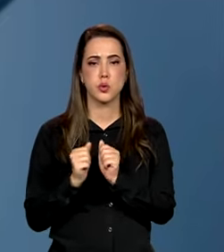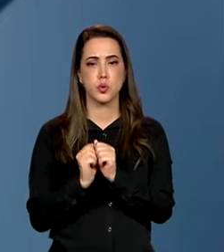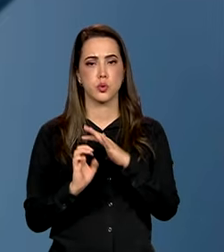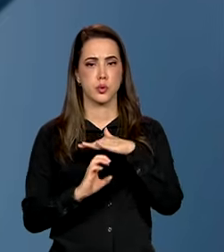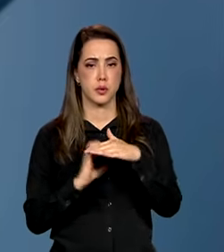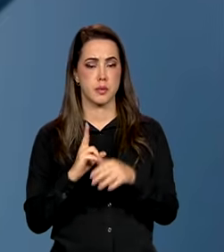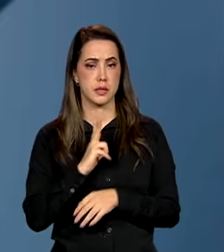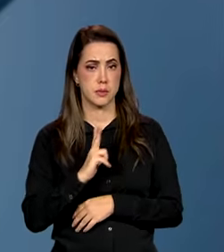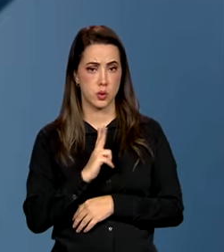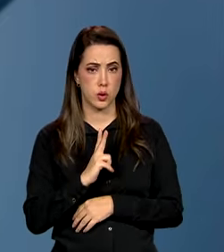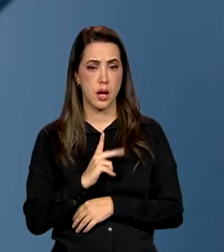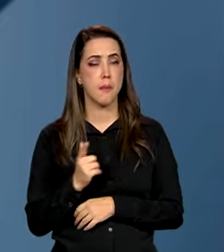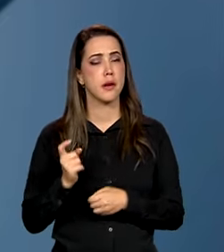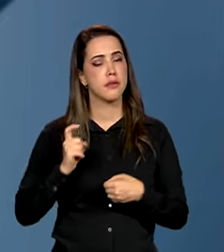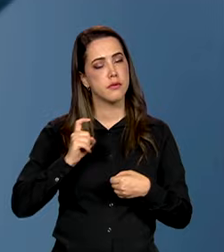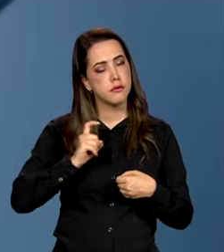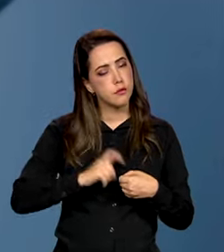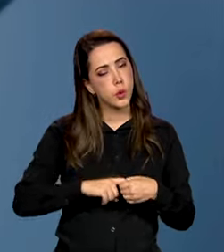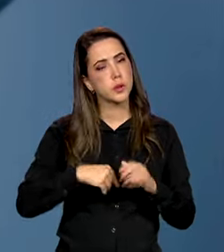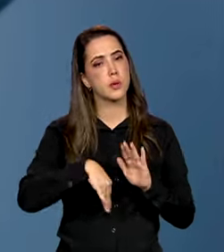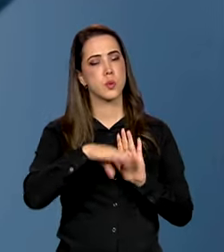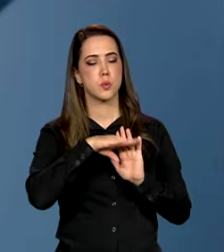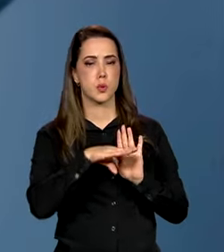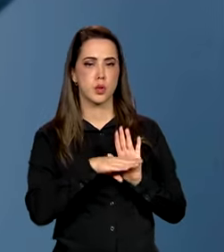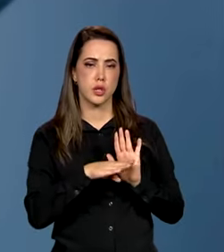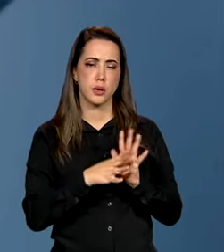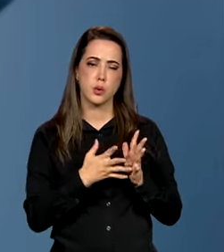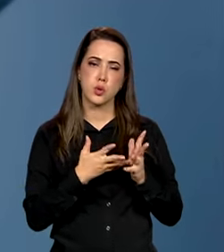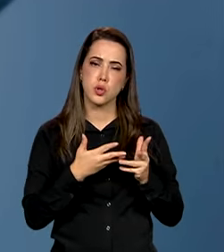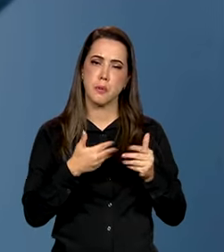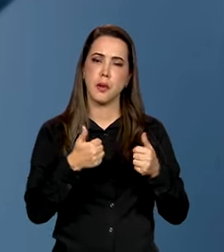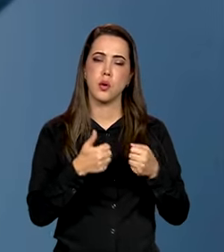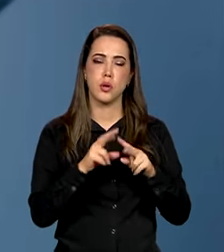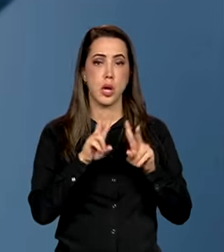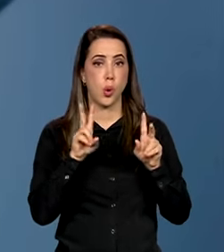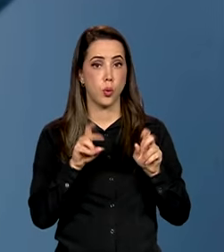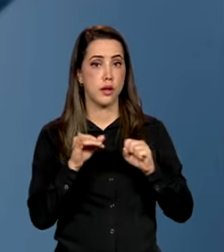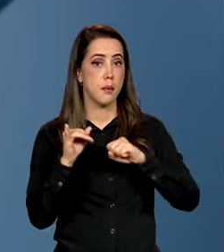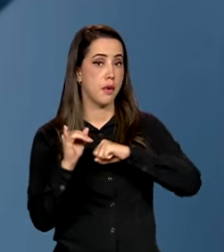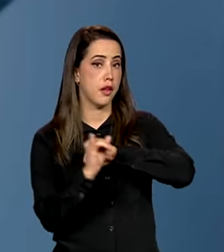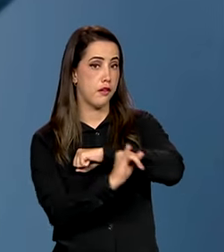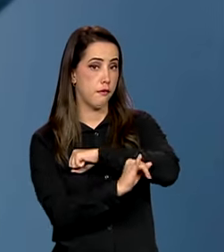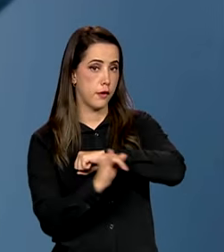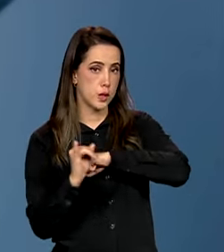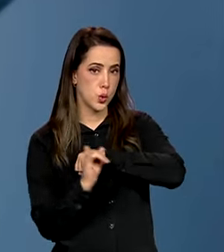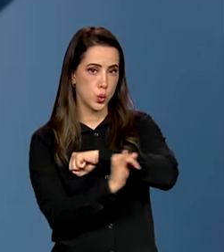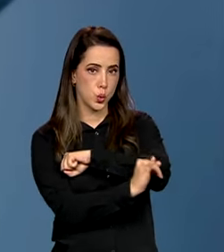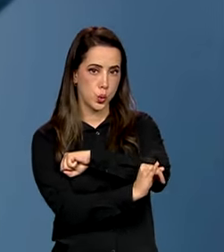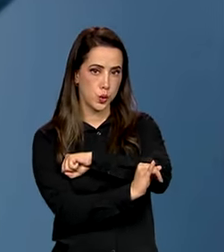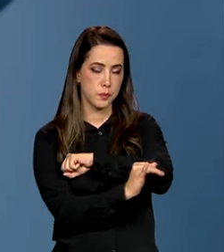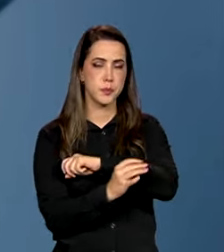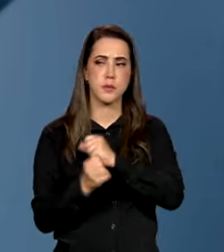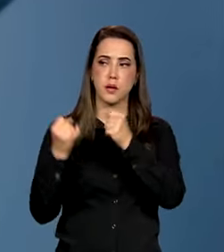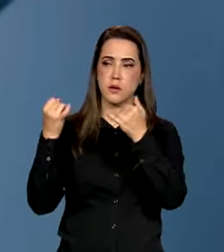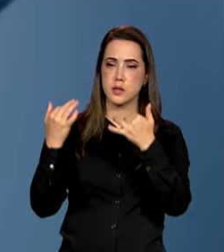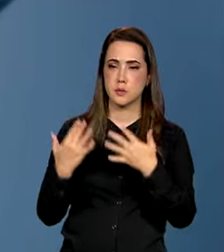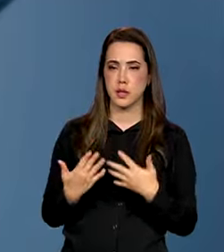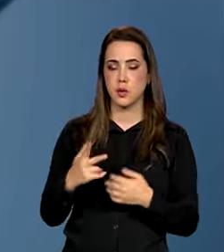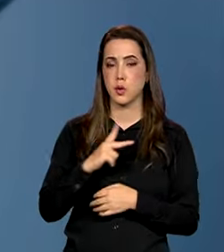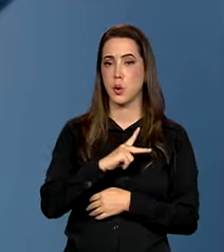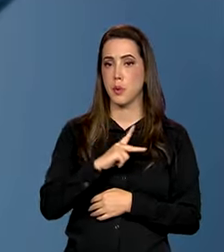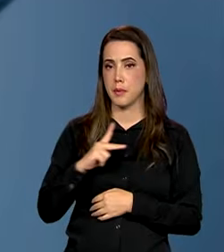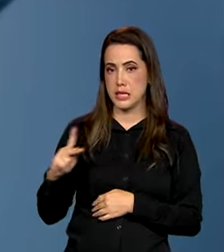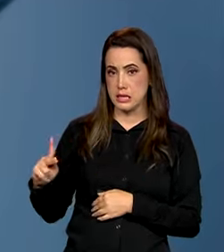privada Para retomar os projetos de melhoria em infraestrutura como explica o presidente da república